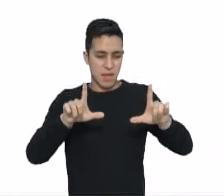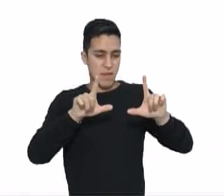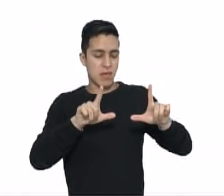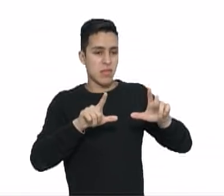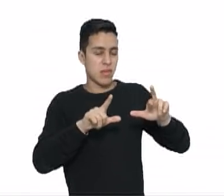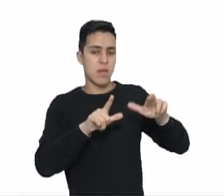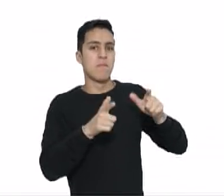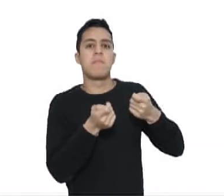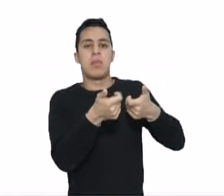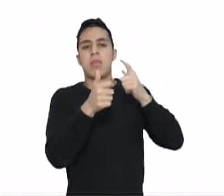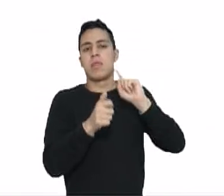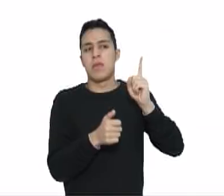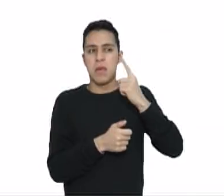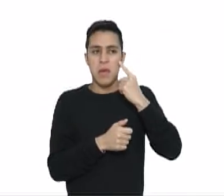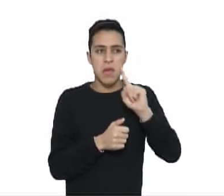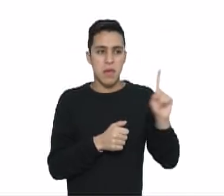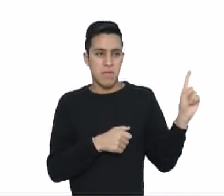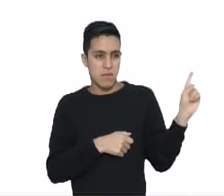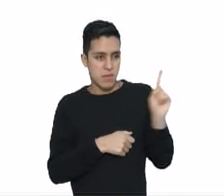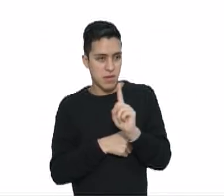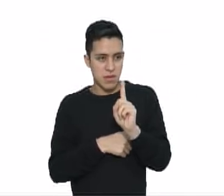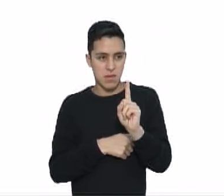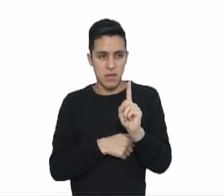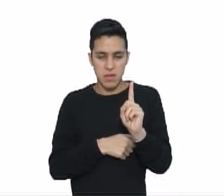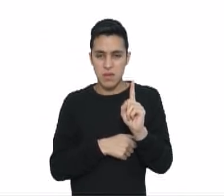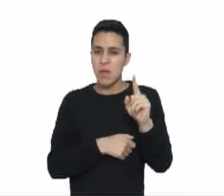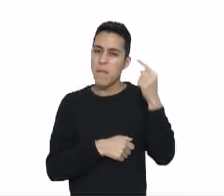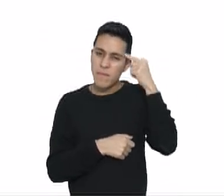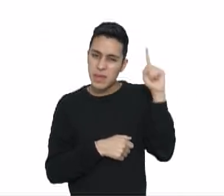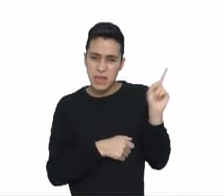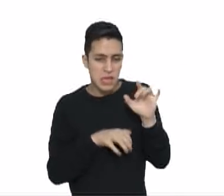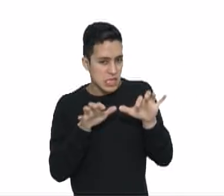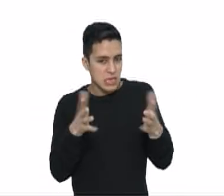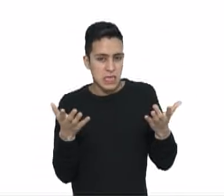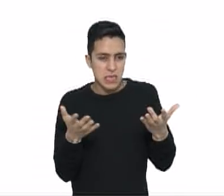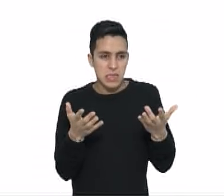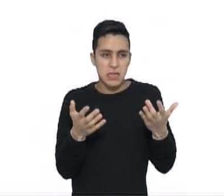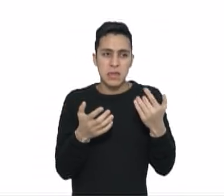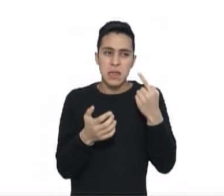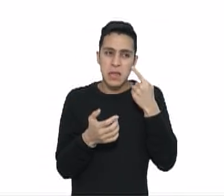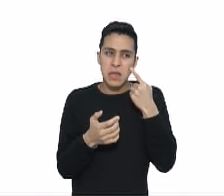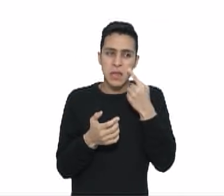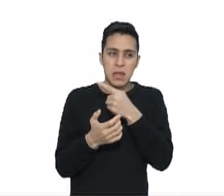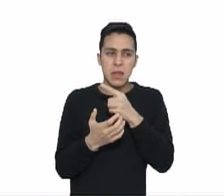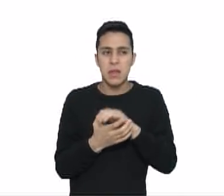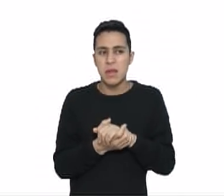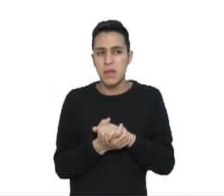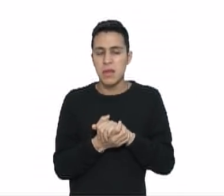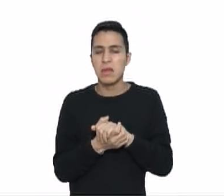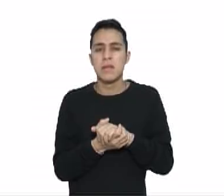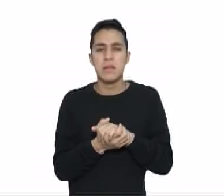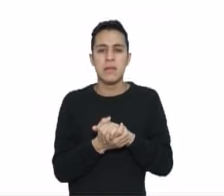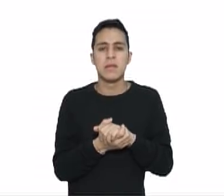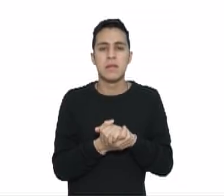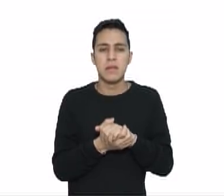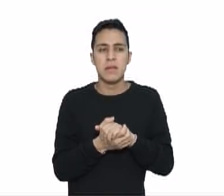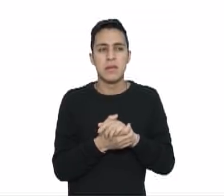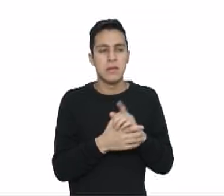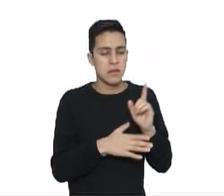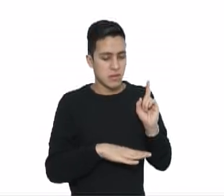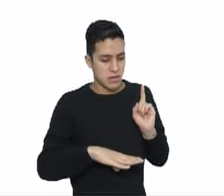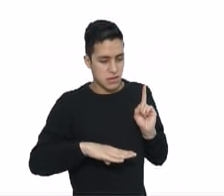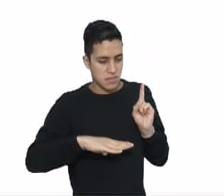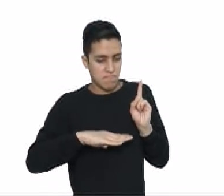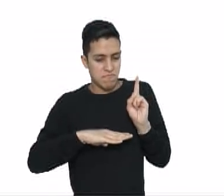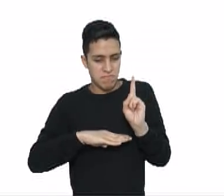intencional. O atleta ele não estava pensando nisso, A Gabriela Andersen entra no